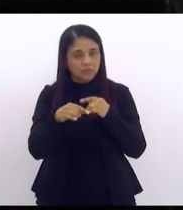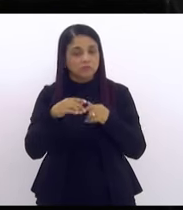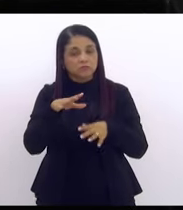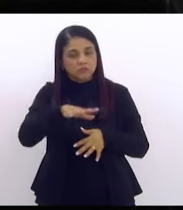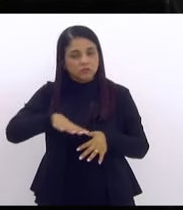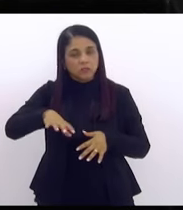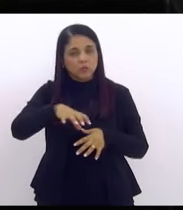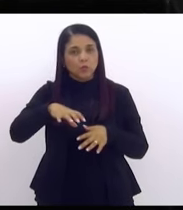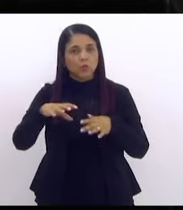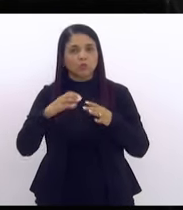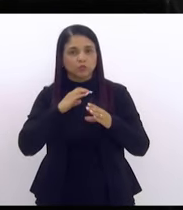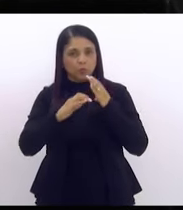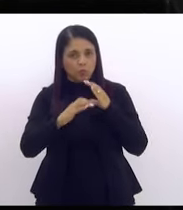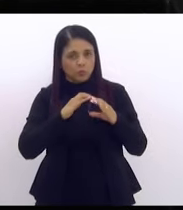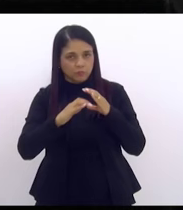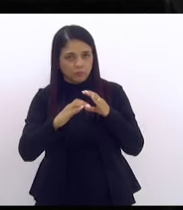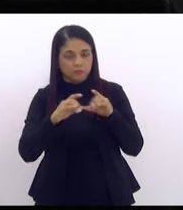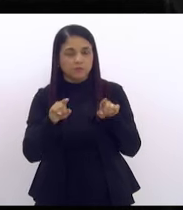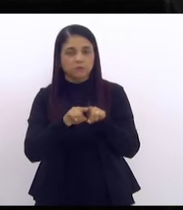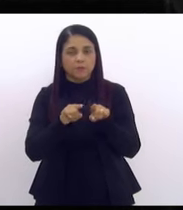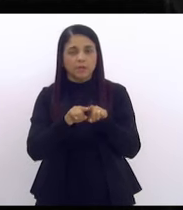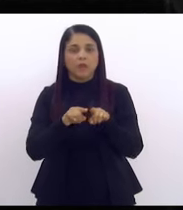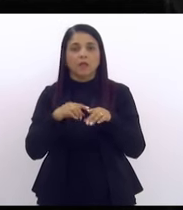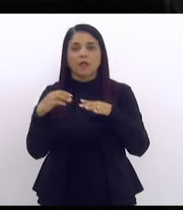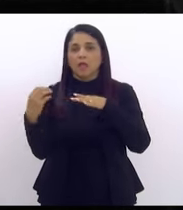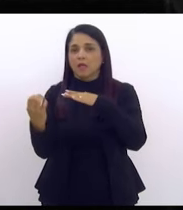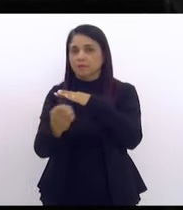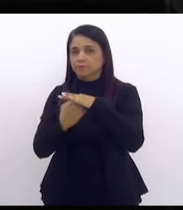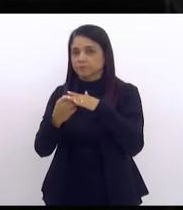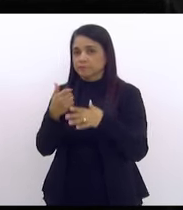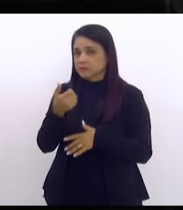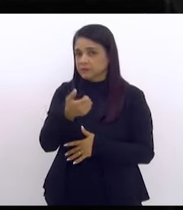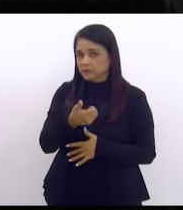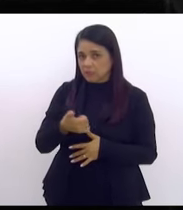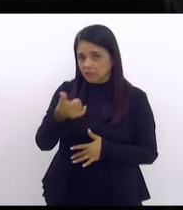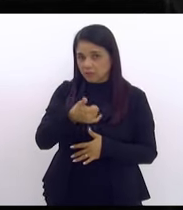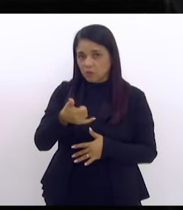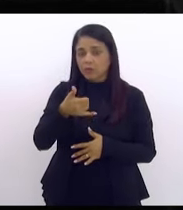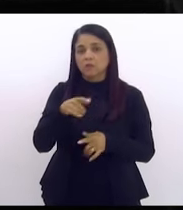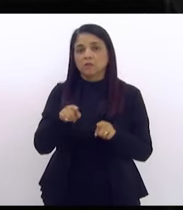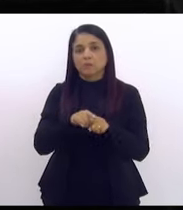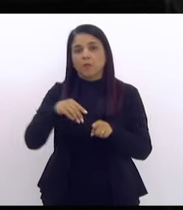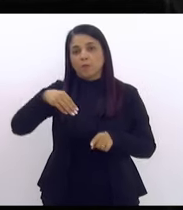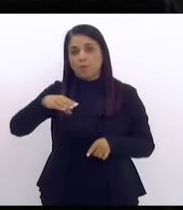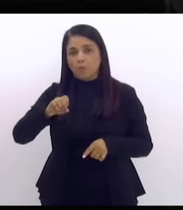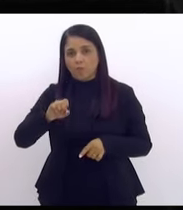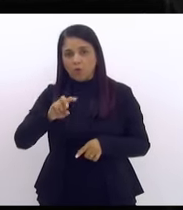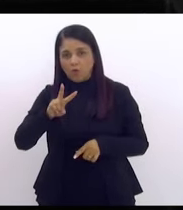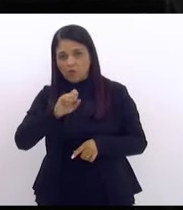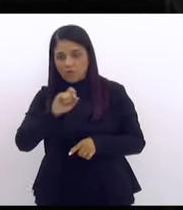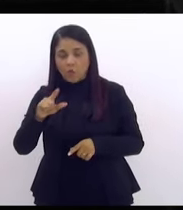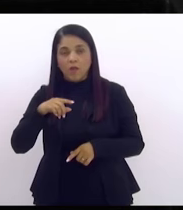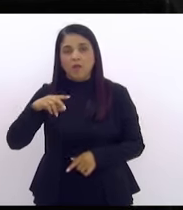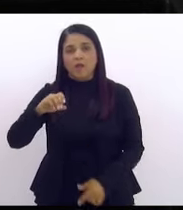de telecomunicações, as prestadoras de telefonia móvel, Serviço Móvel Pessoal,